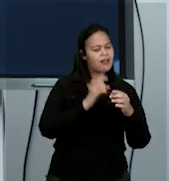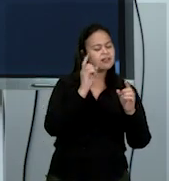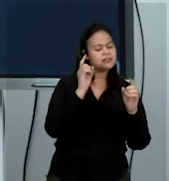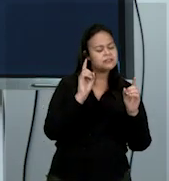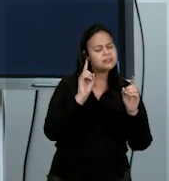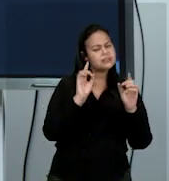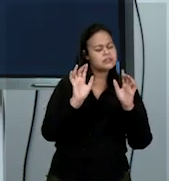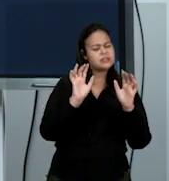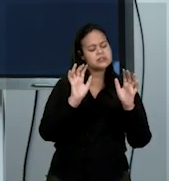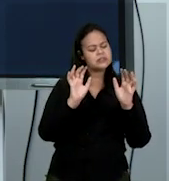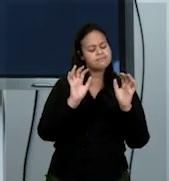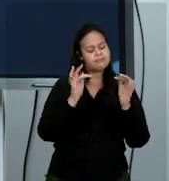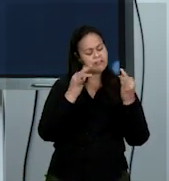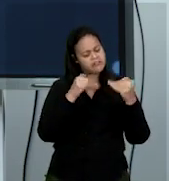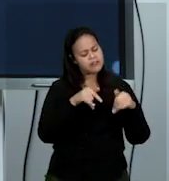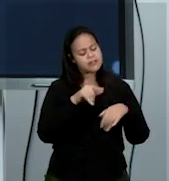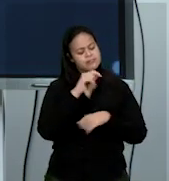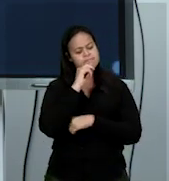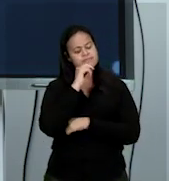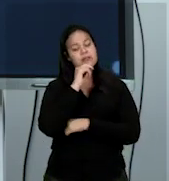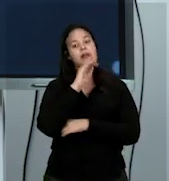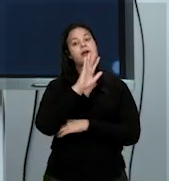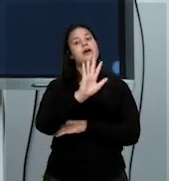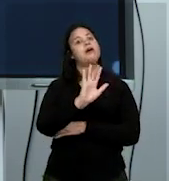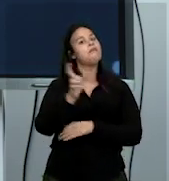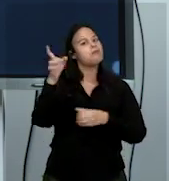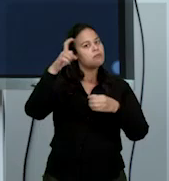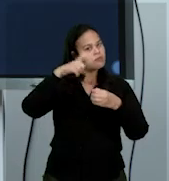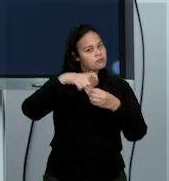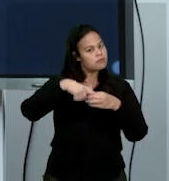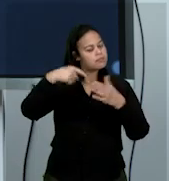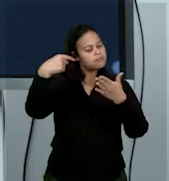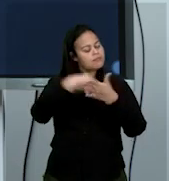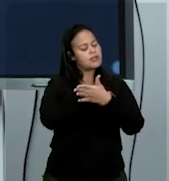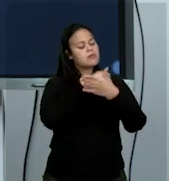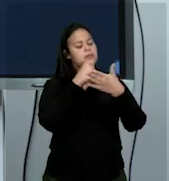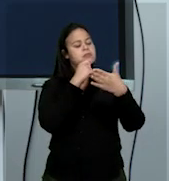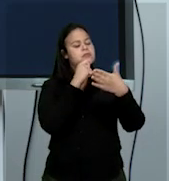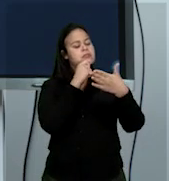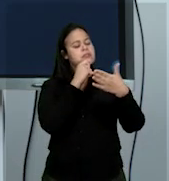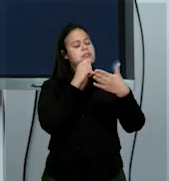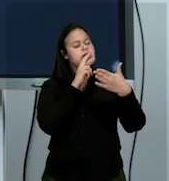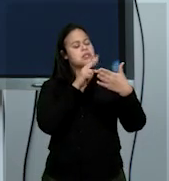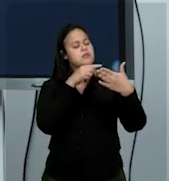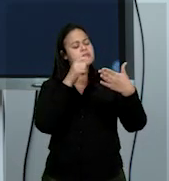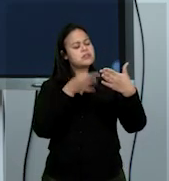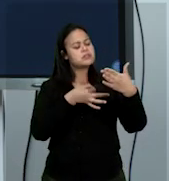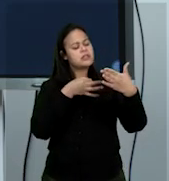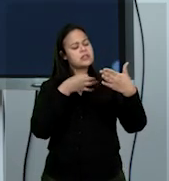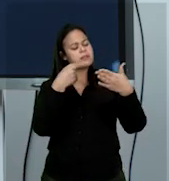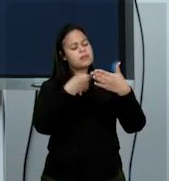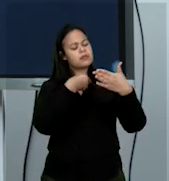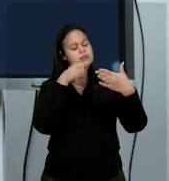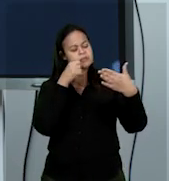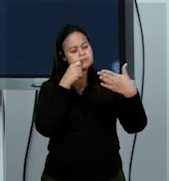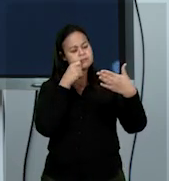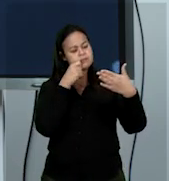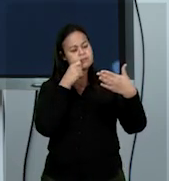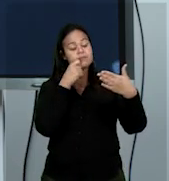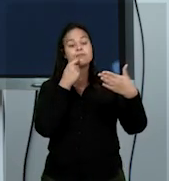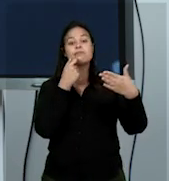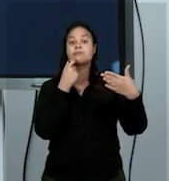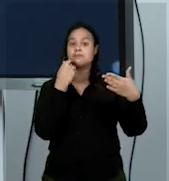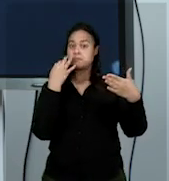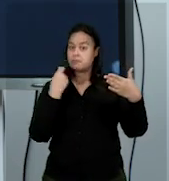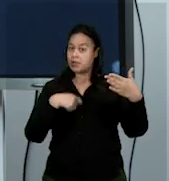terminou, você volta na pergunta e olha, será que eu respondi o que está me perguntando? Porque